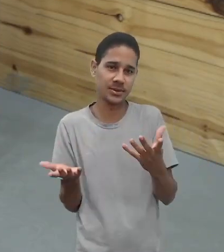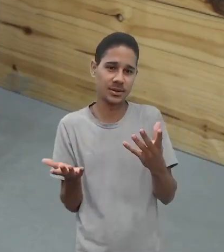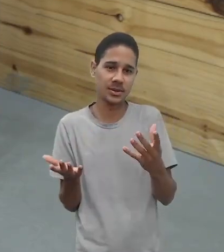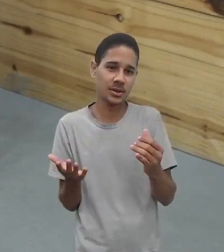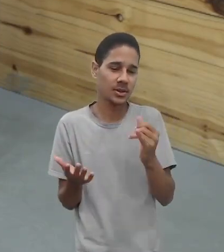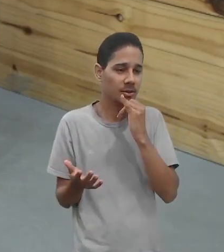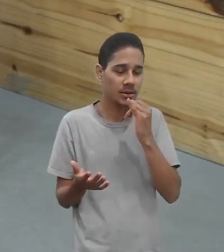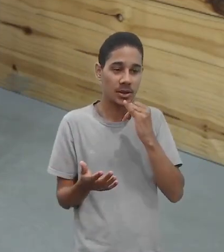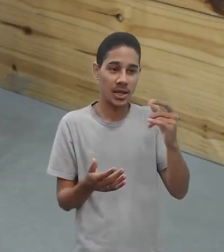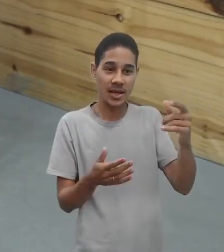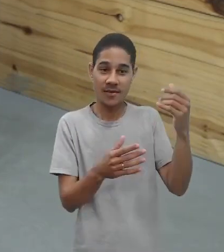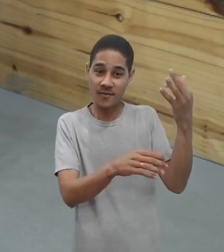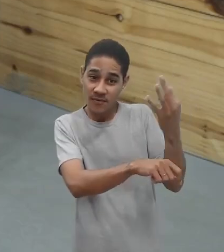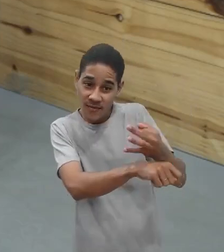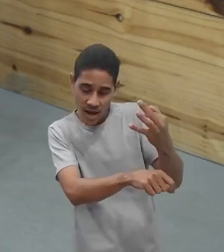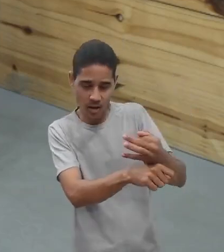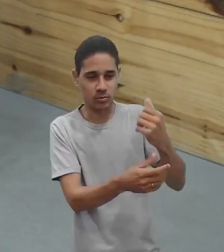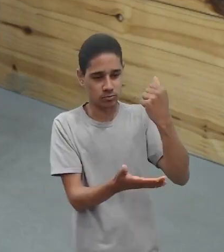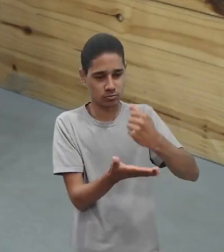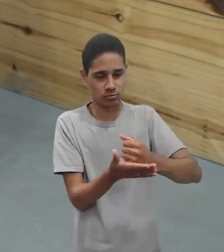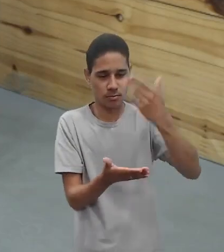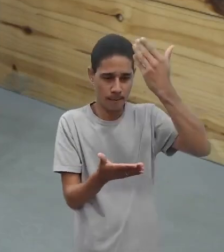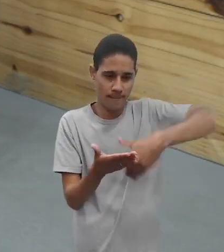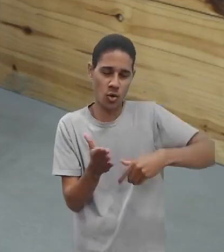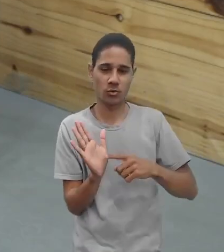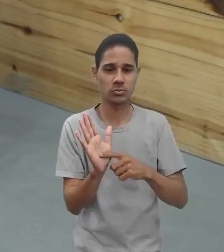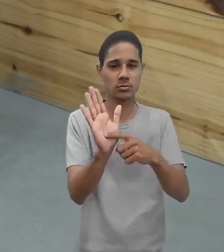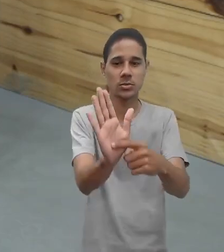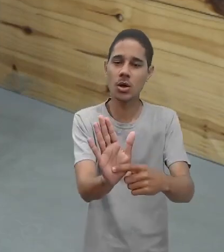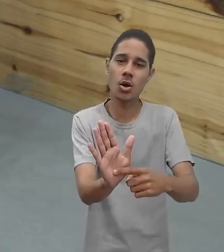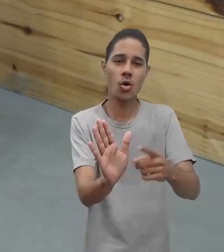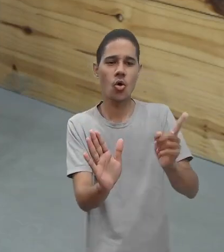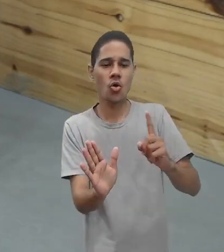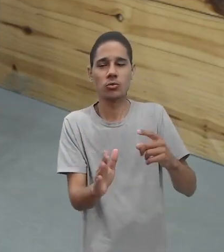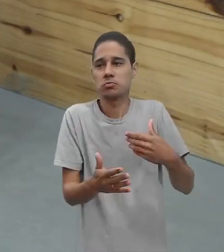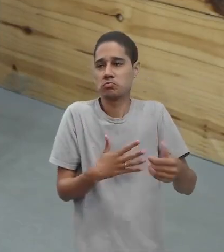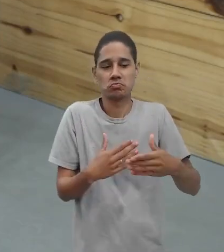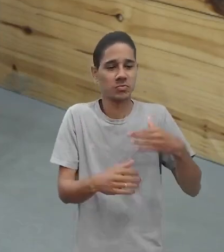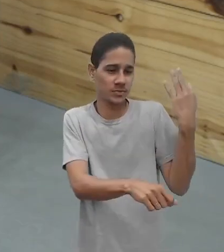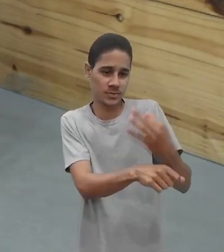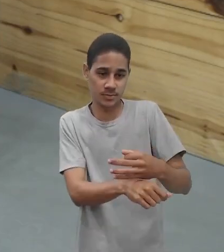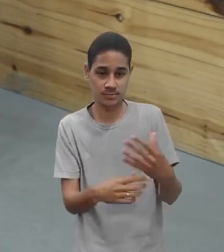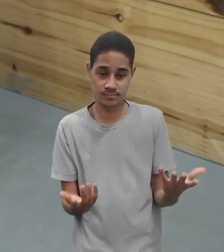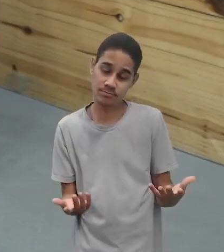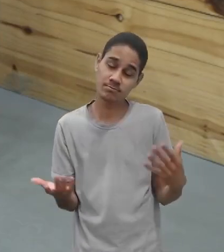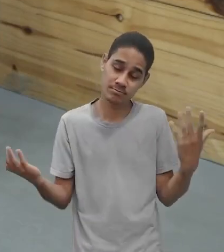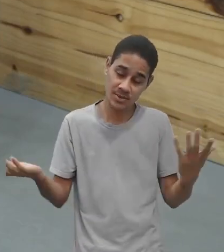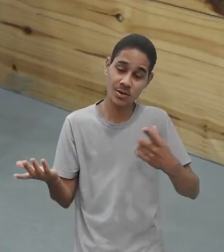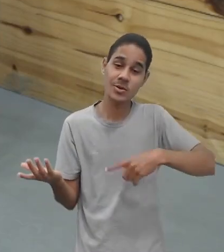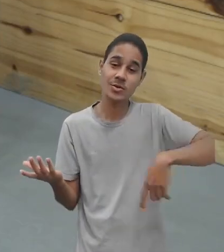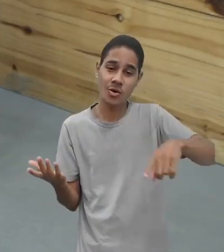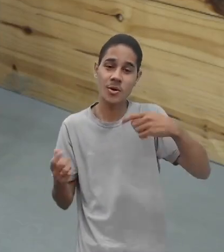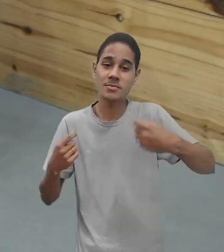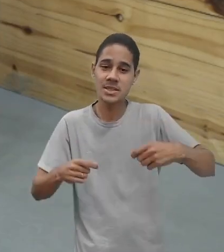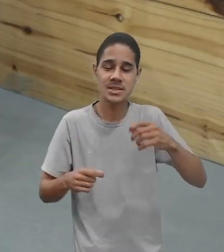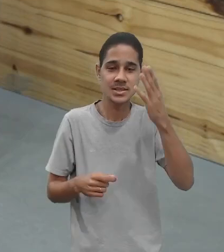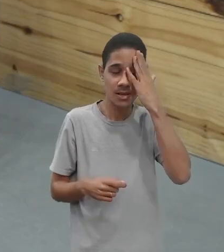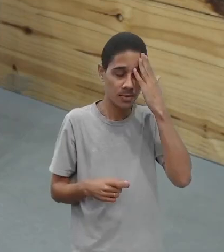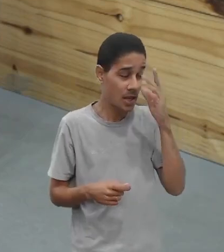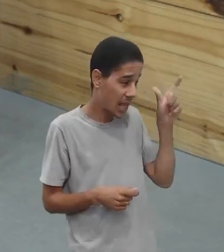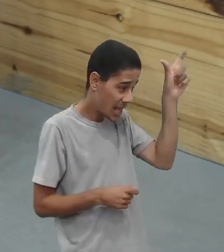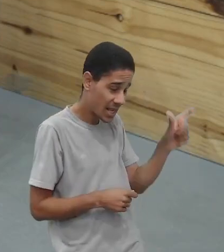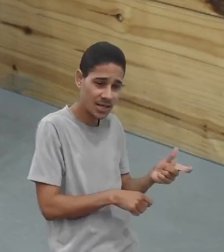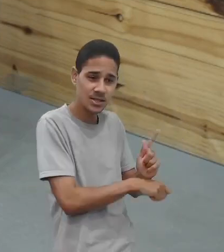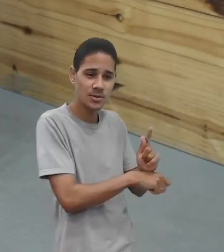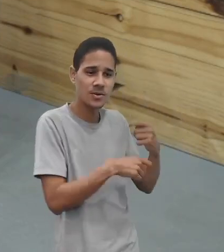justificada ou não é? Pois bem, é isso. Então, de princípio, para um sistema funcionar bem, a gente tem que saber quais são as informações que os gestores